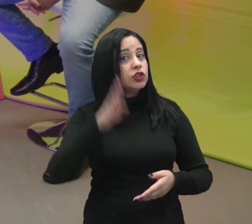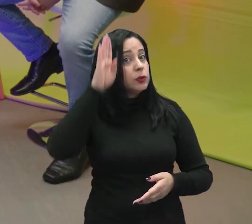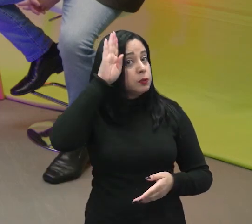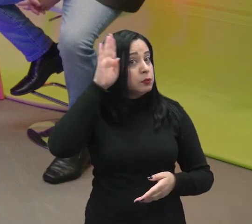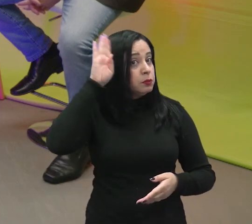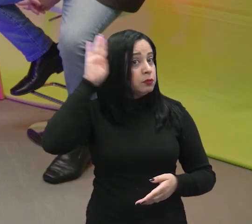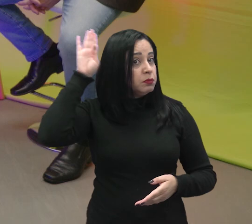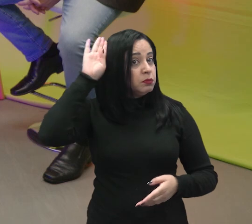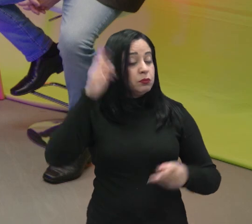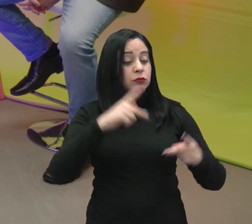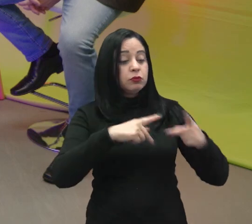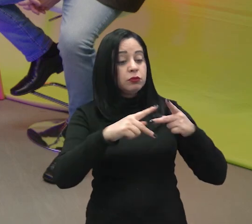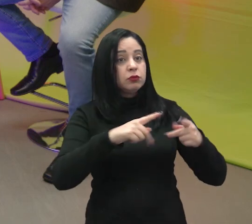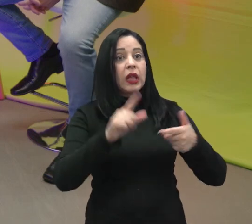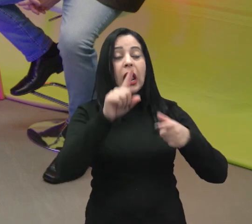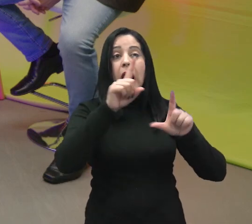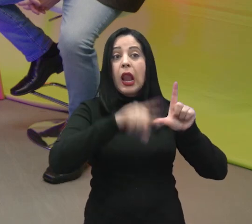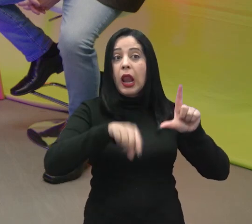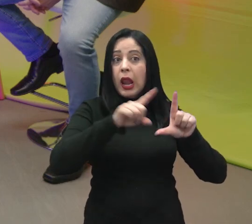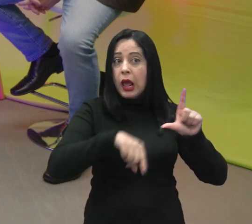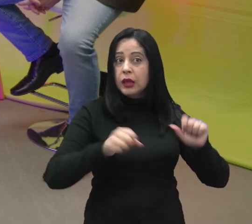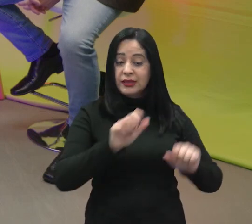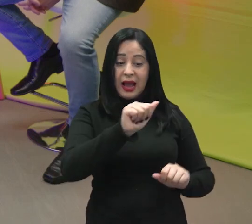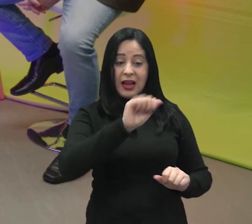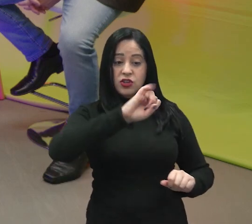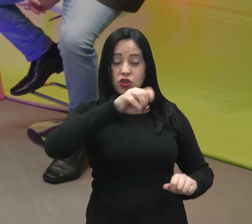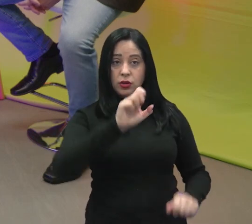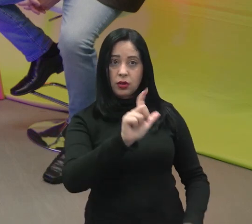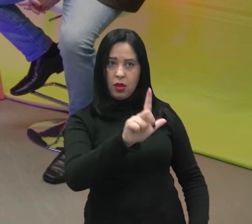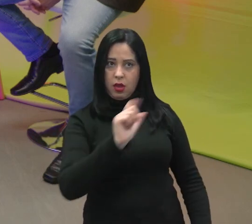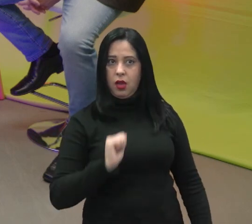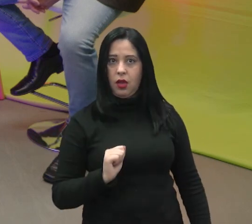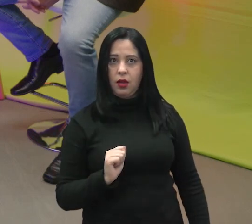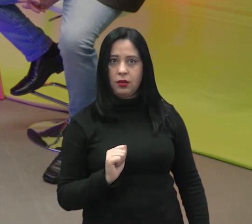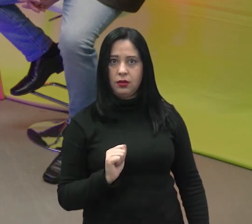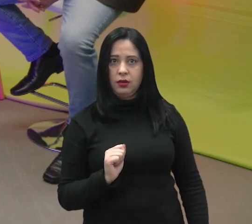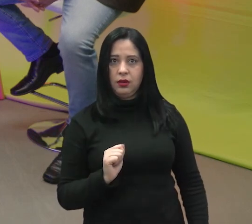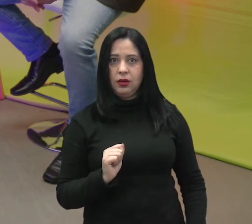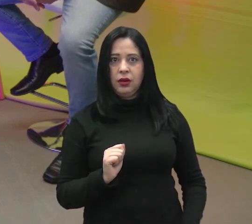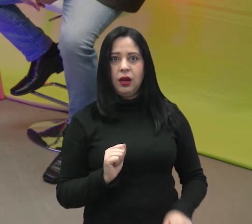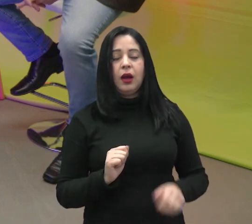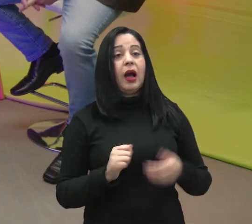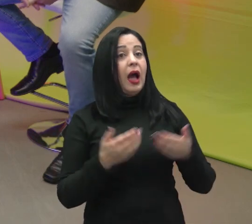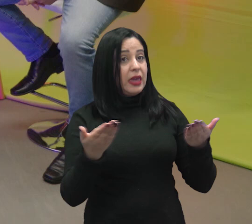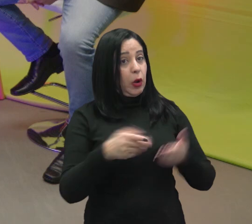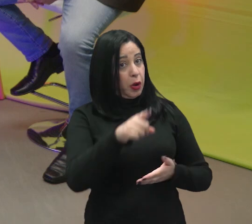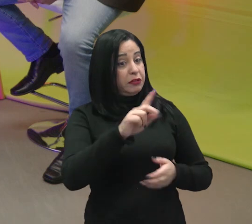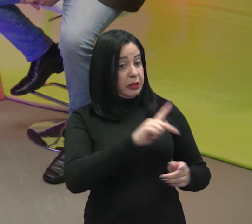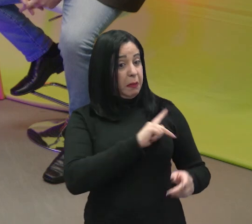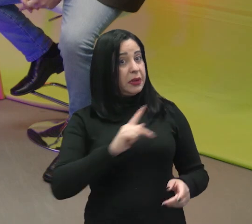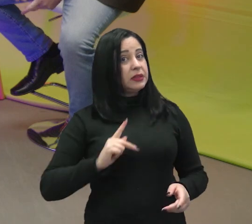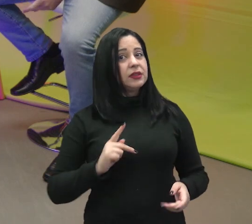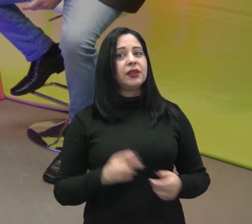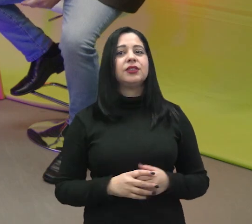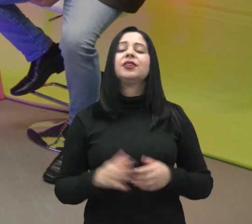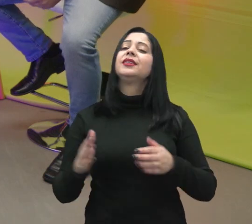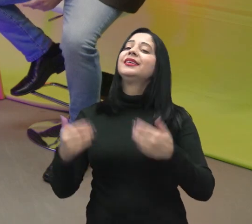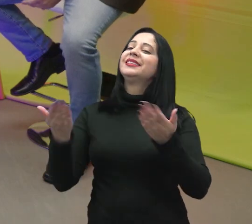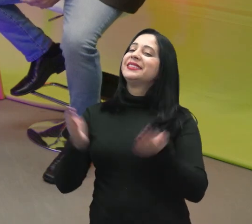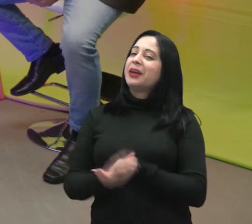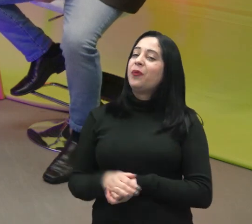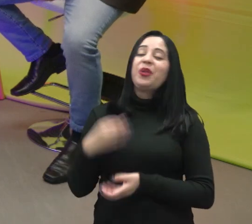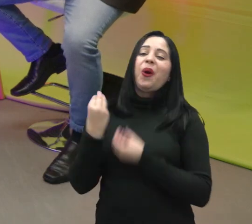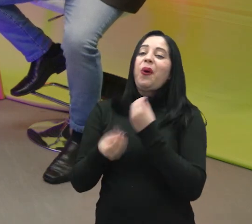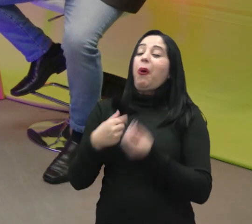como membro da Academia Joseense, né, e de Letras, e também depois agora como presidente? Como é que foi esse processo aí? Como é que